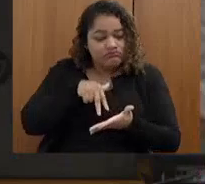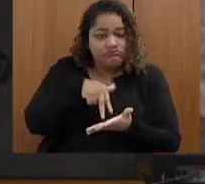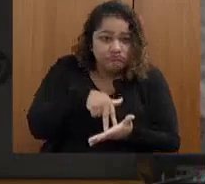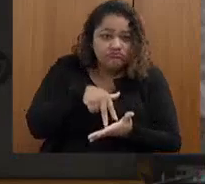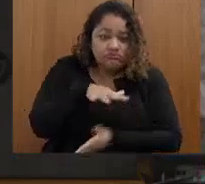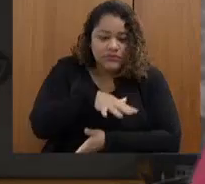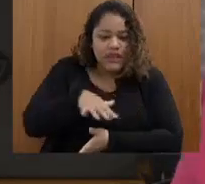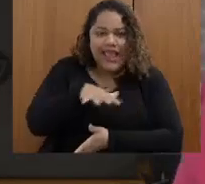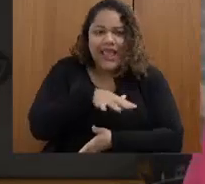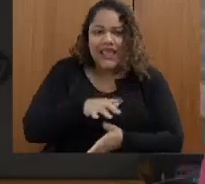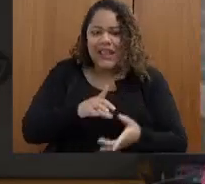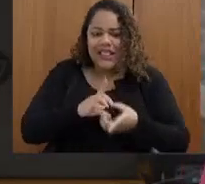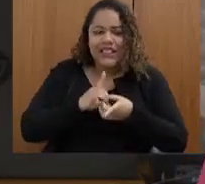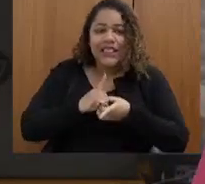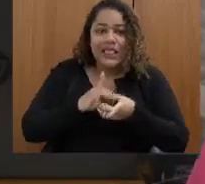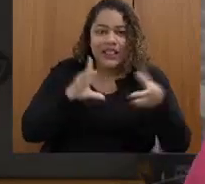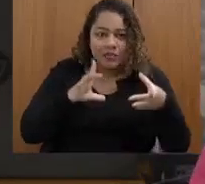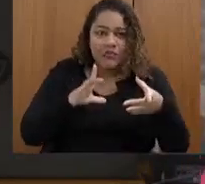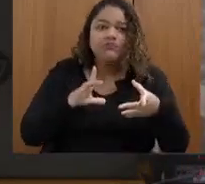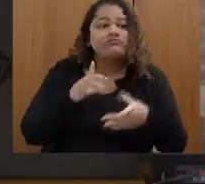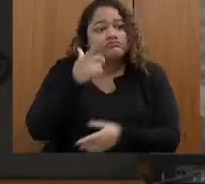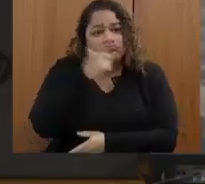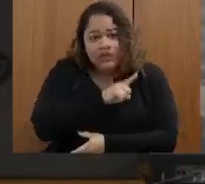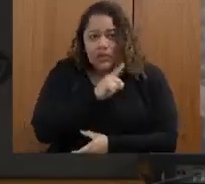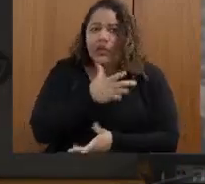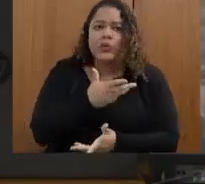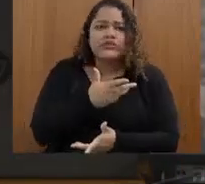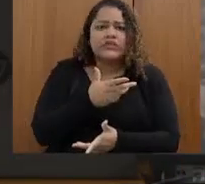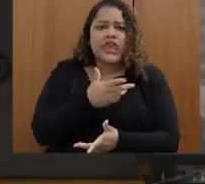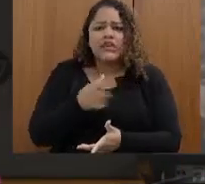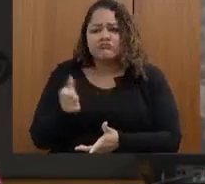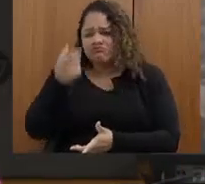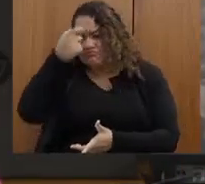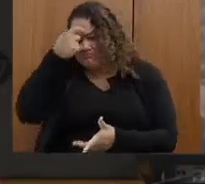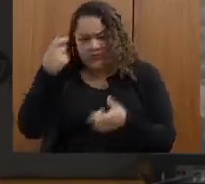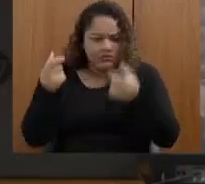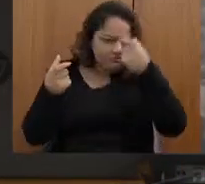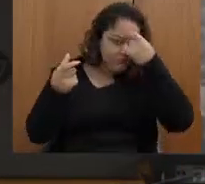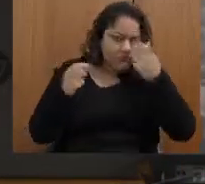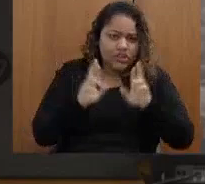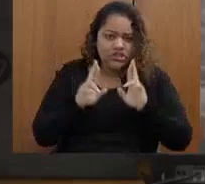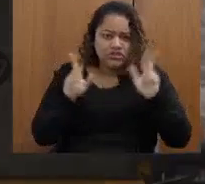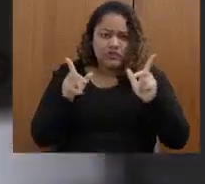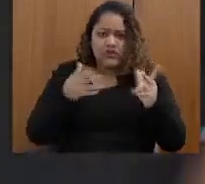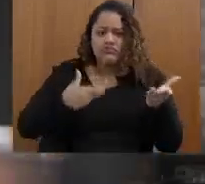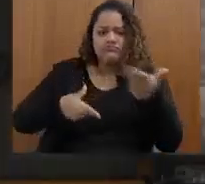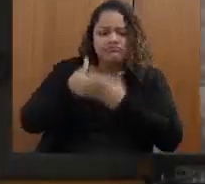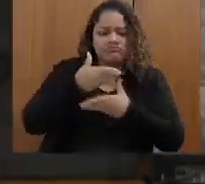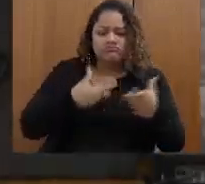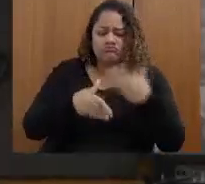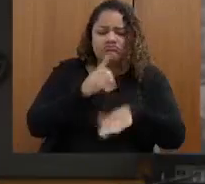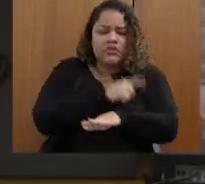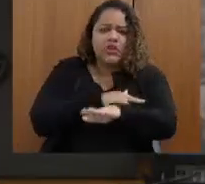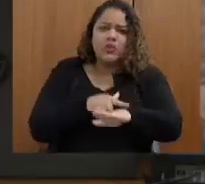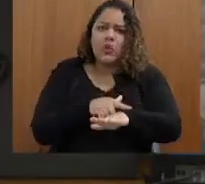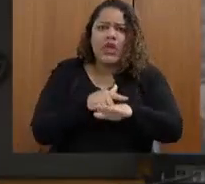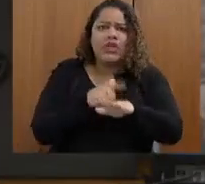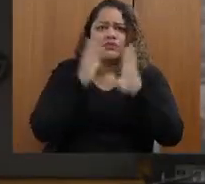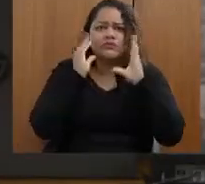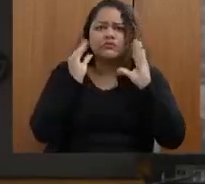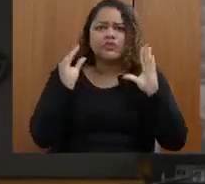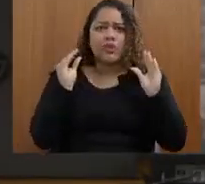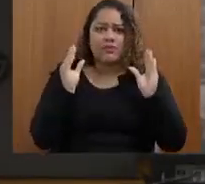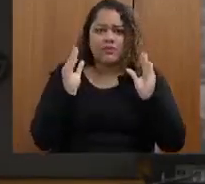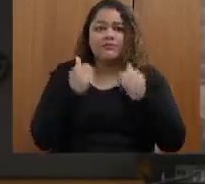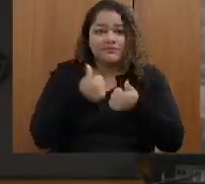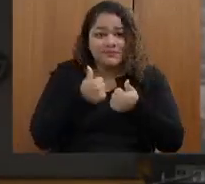é conviver com as diferenças né e com os nossos posicionamentos e lutas Tá bem vou